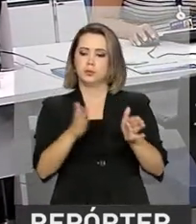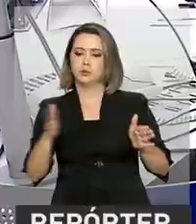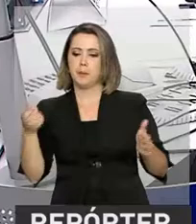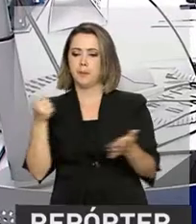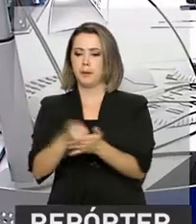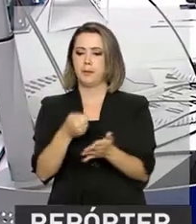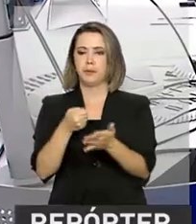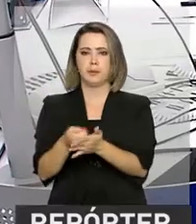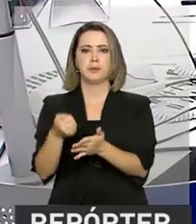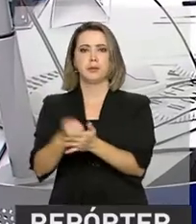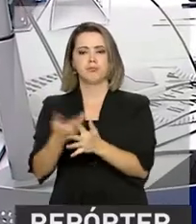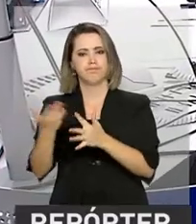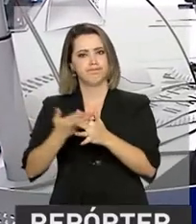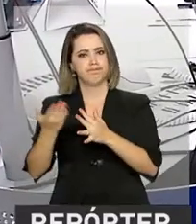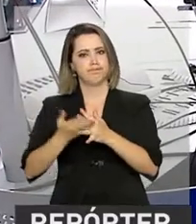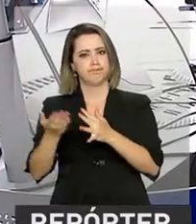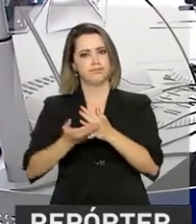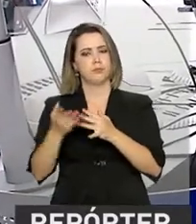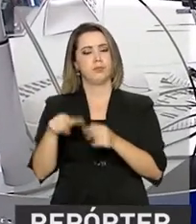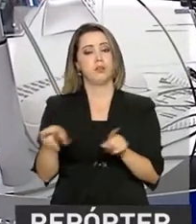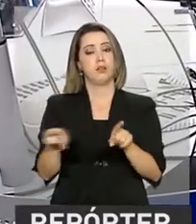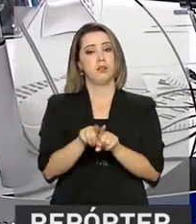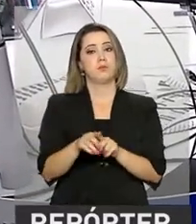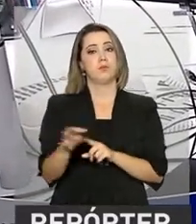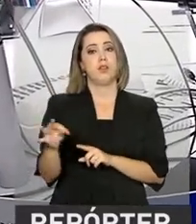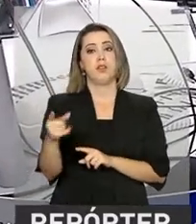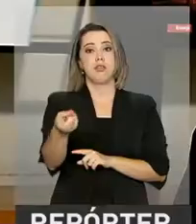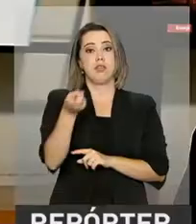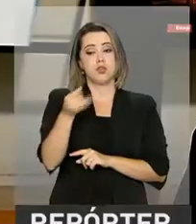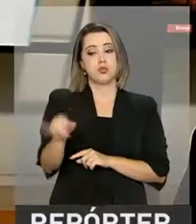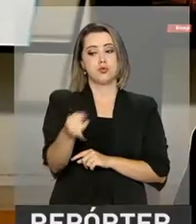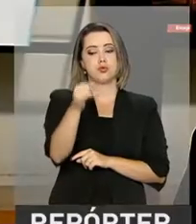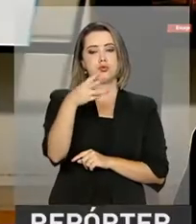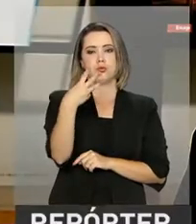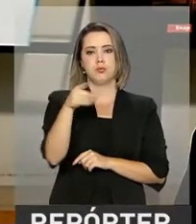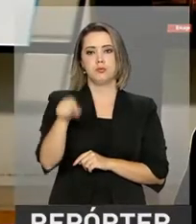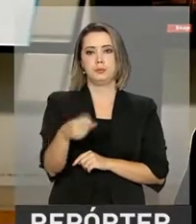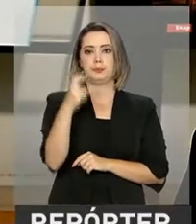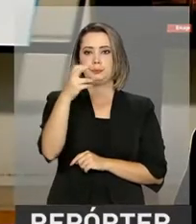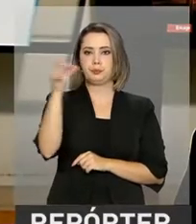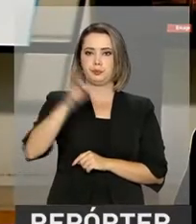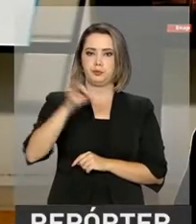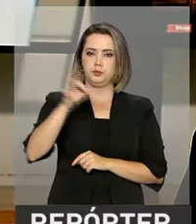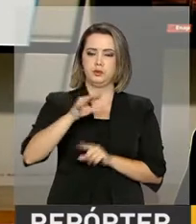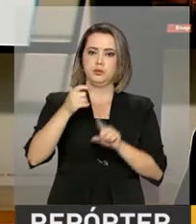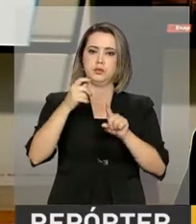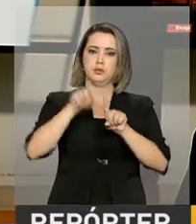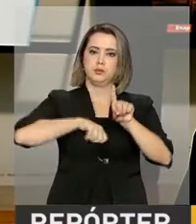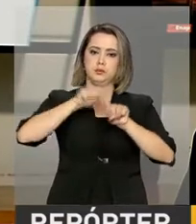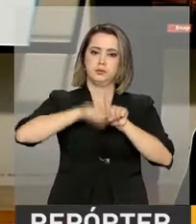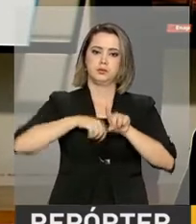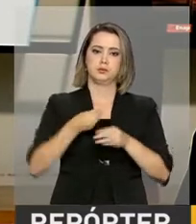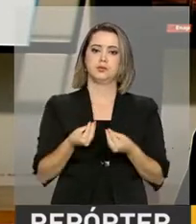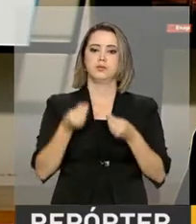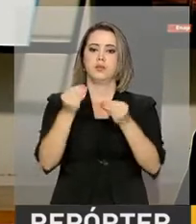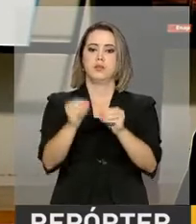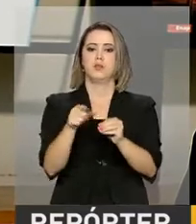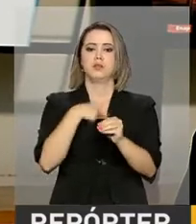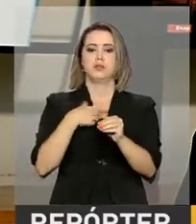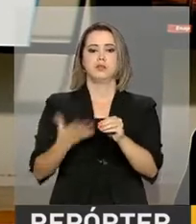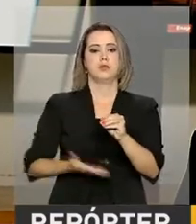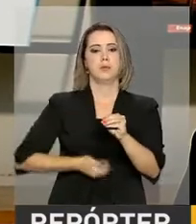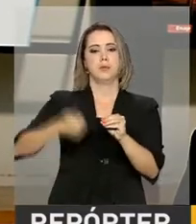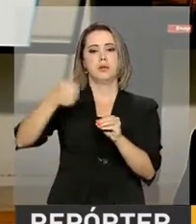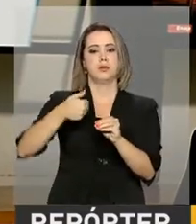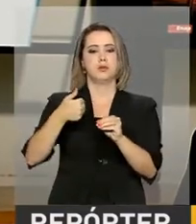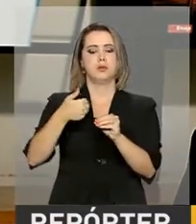e taxas de até três e meio por cento ao mês isso dá uma garantia de menor risco para os